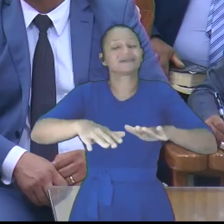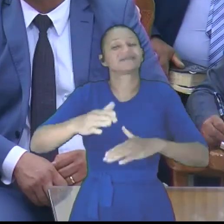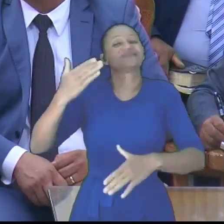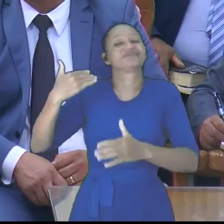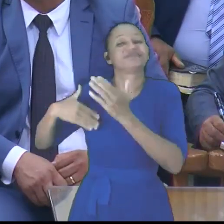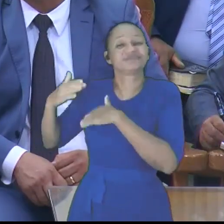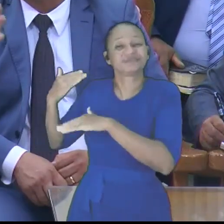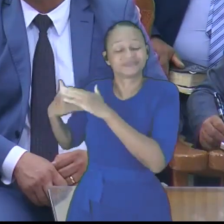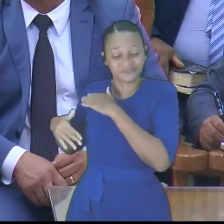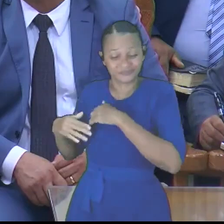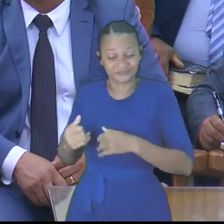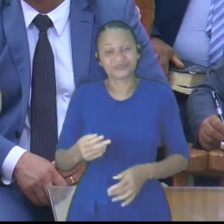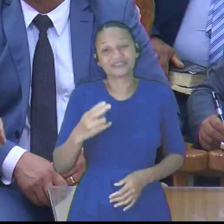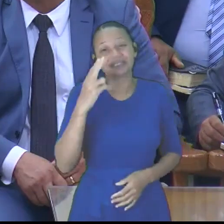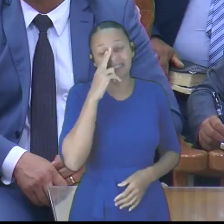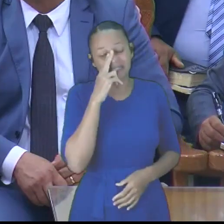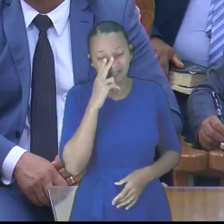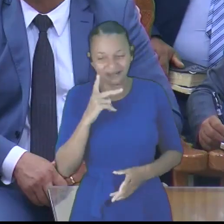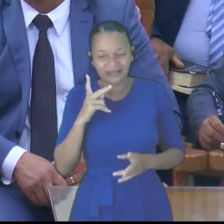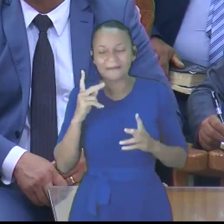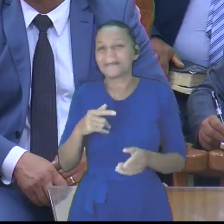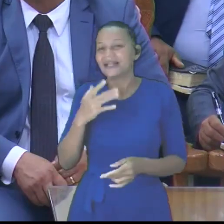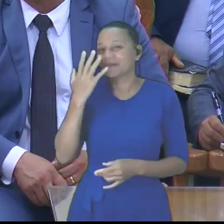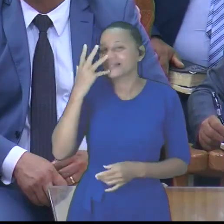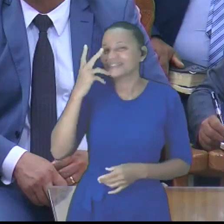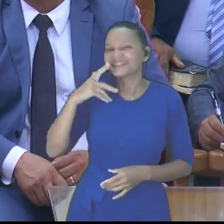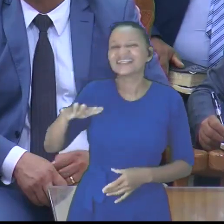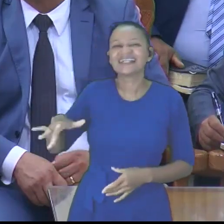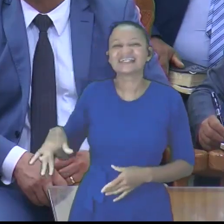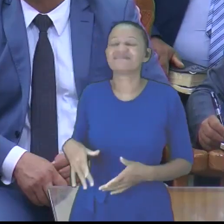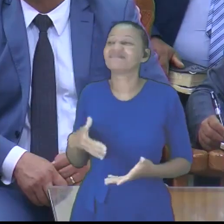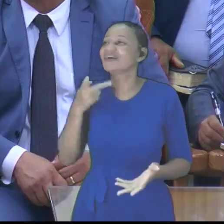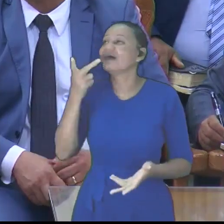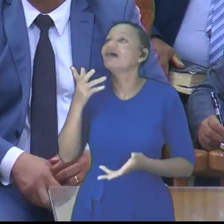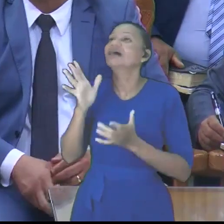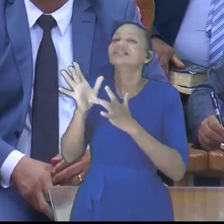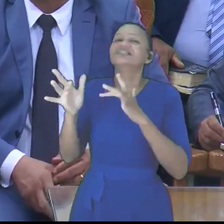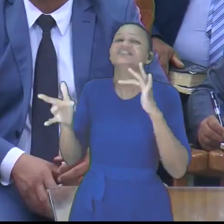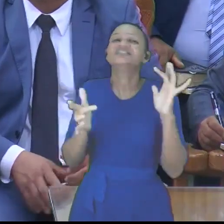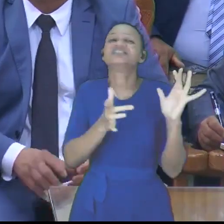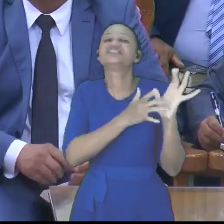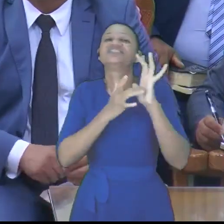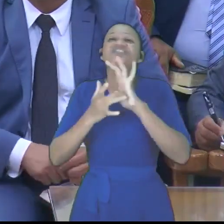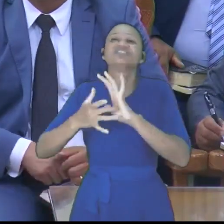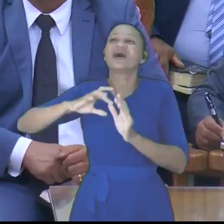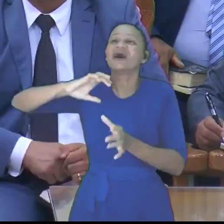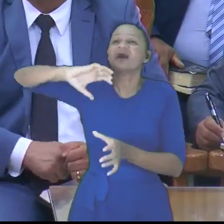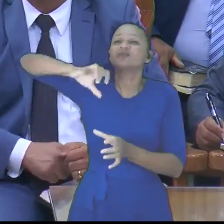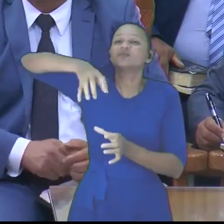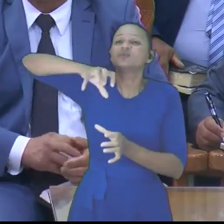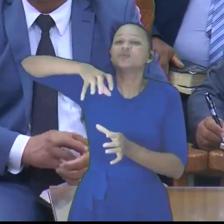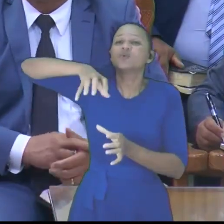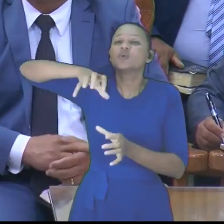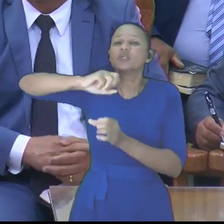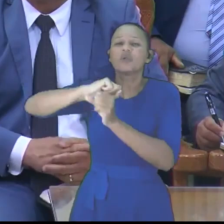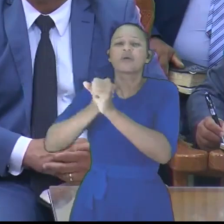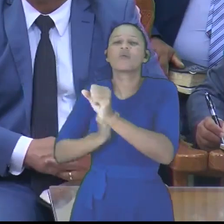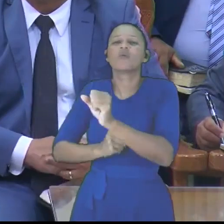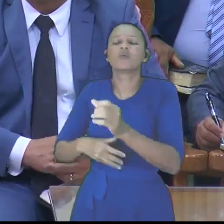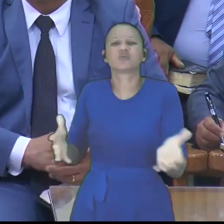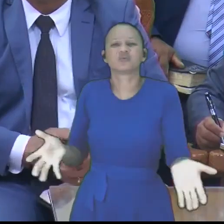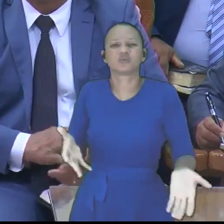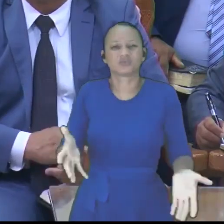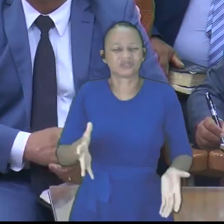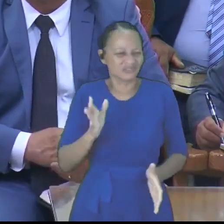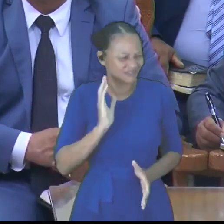Antigamente os crentes eram mais ameninados e eles gritavam assim: Jesus, abre a torneira grande hoje. Quem